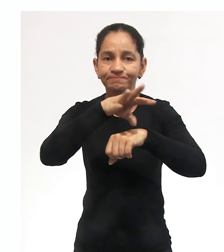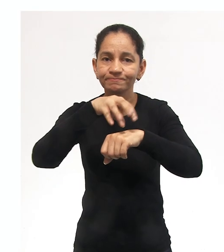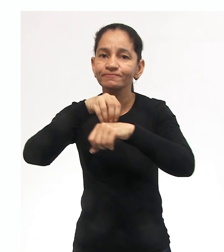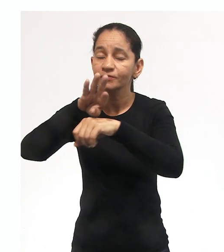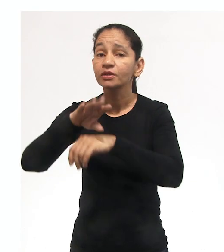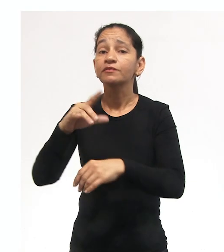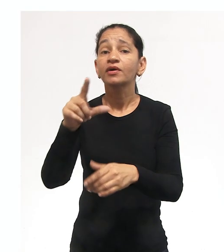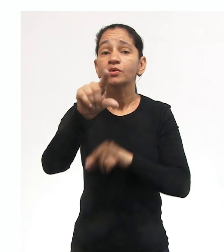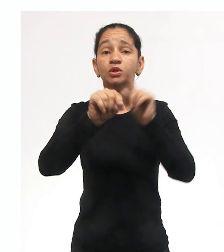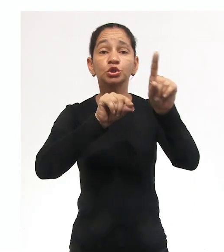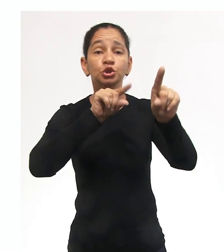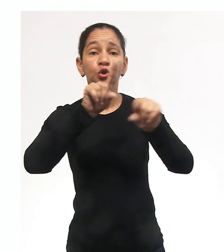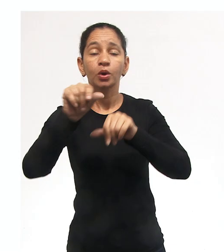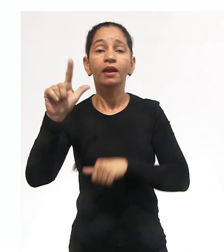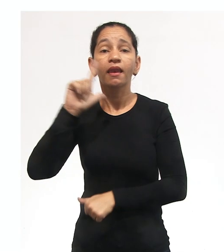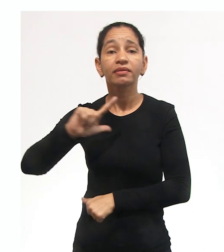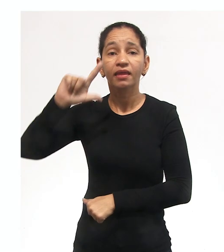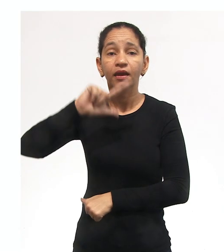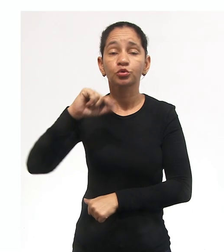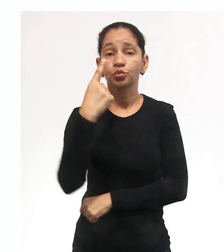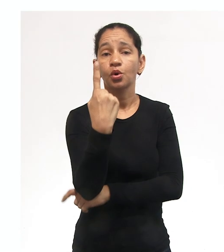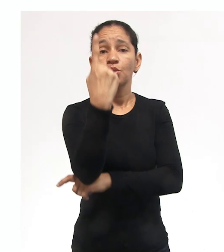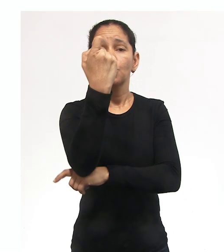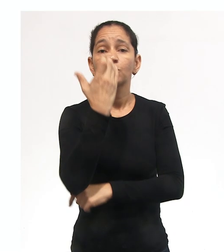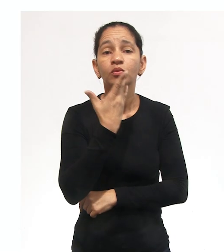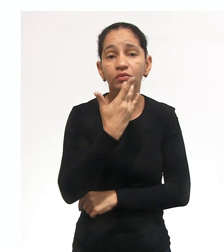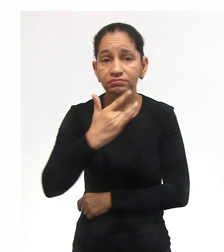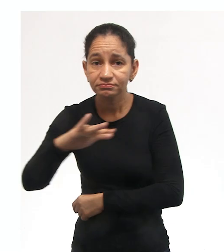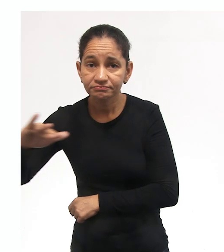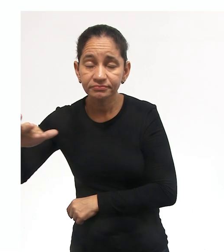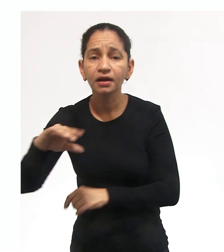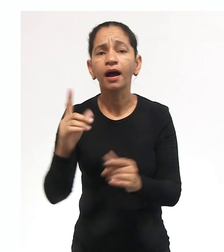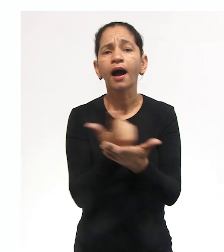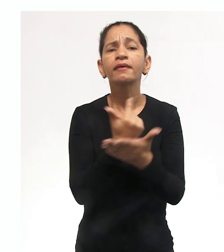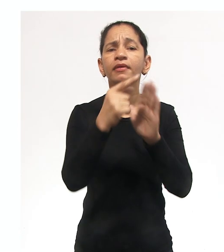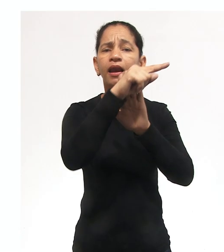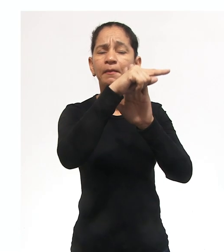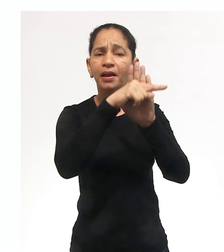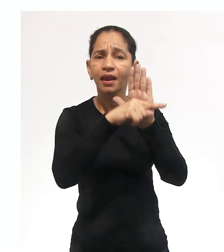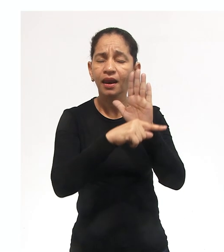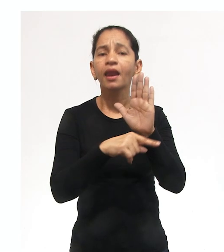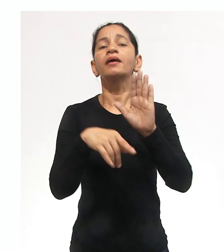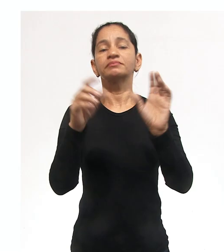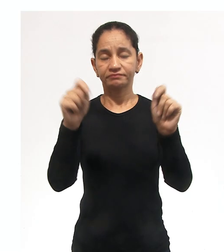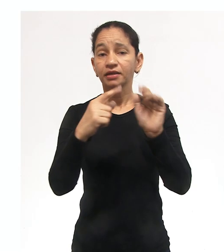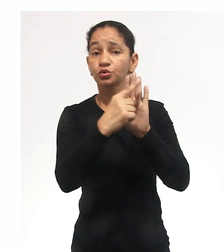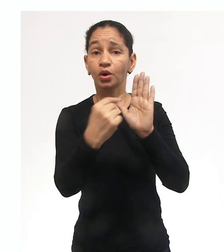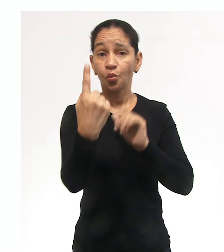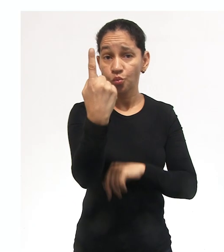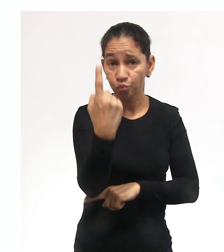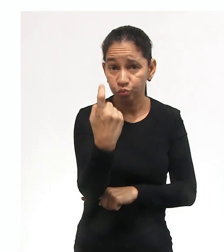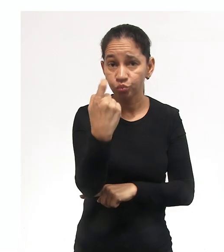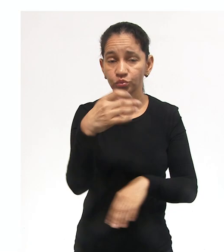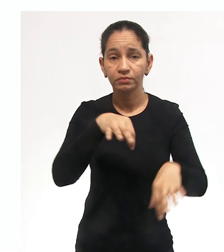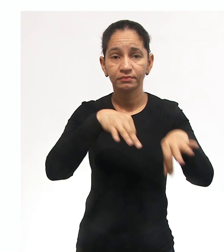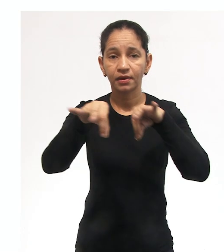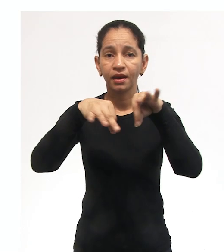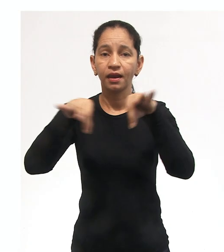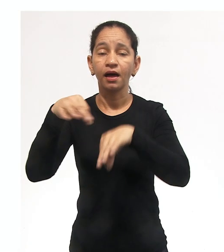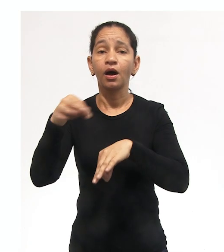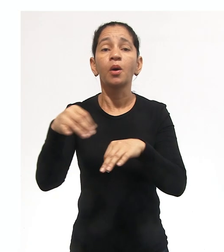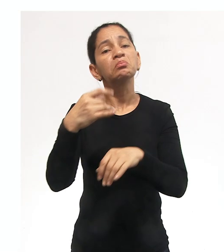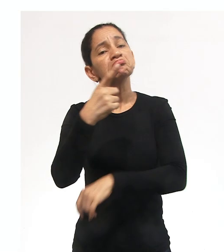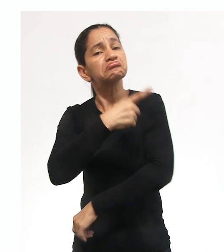Orientações. Vocês vão escolher um livro de literatura infantil, dos indicados na Linguoteca. Vão elaborar um plano de aula para uma turma